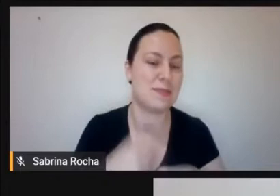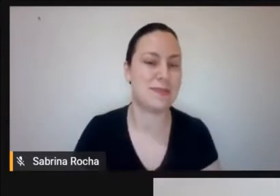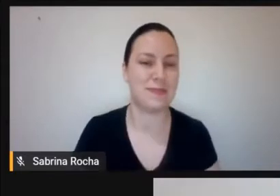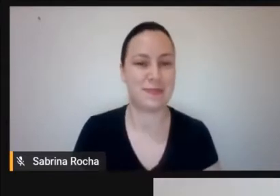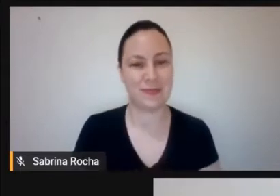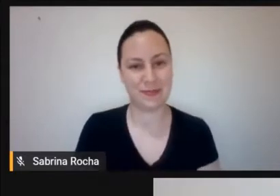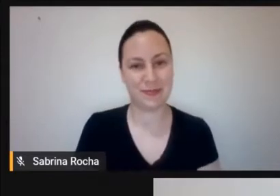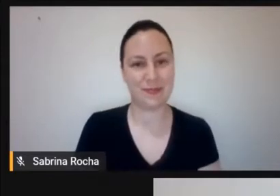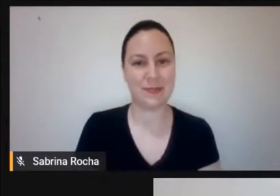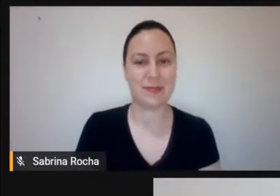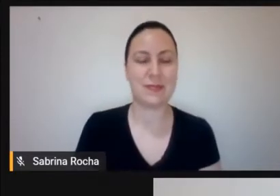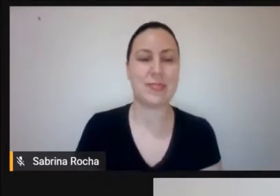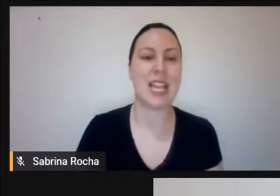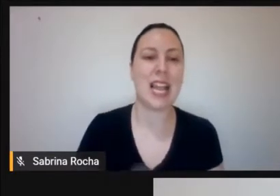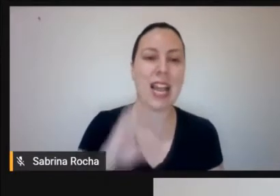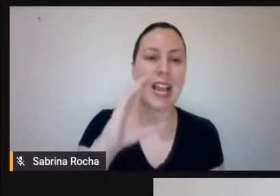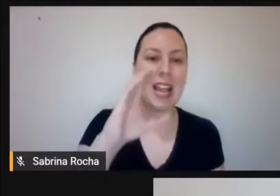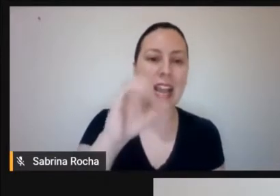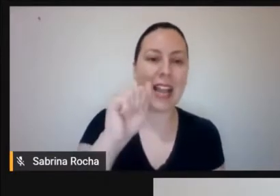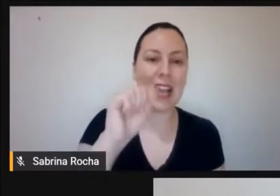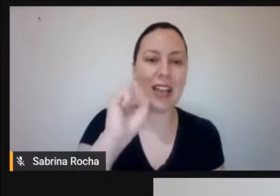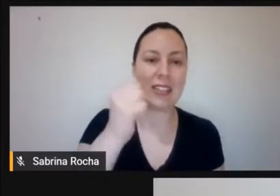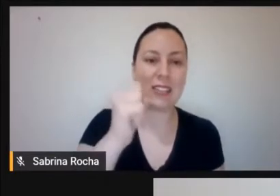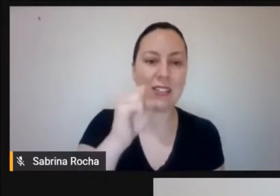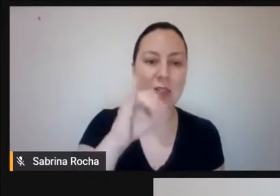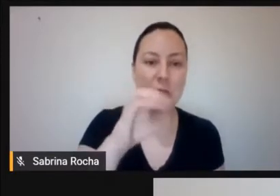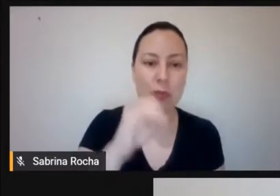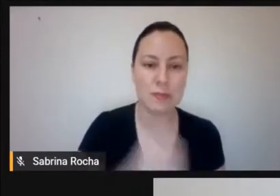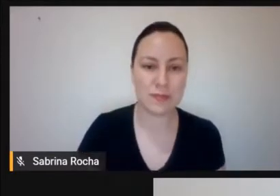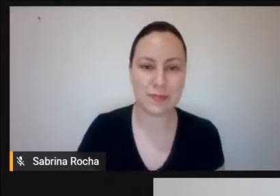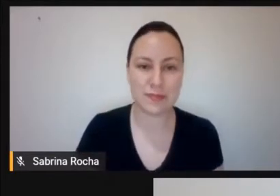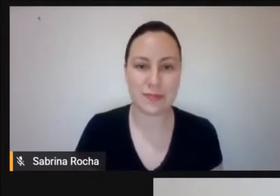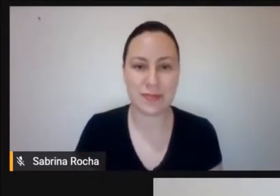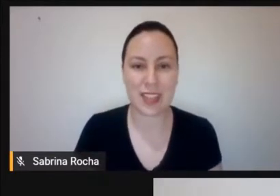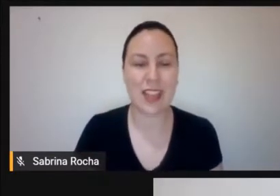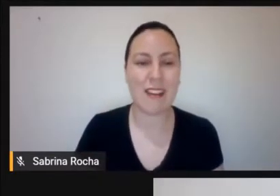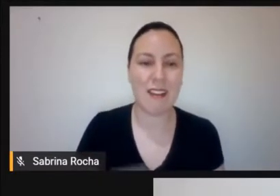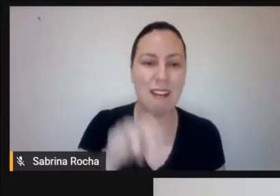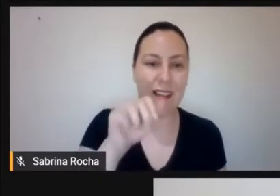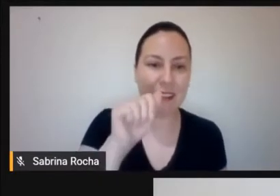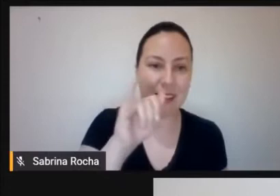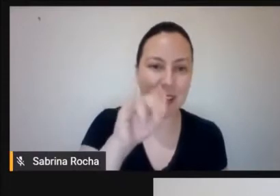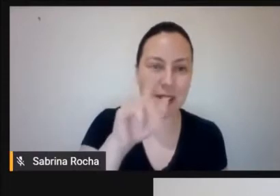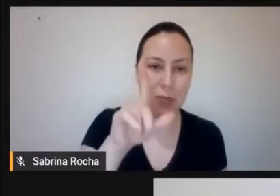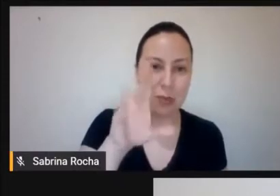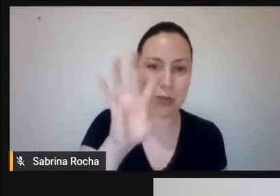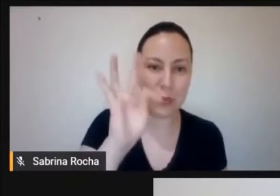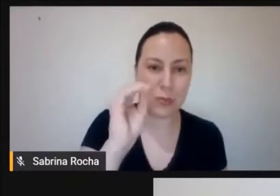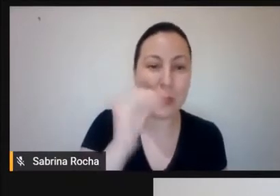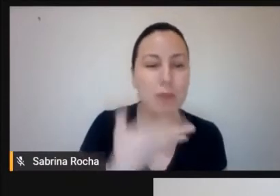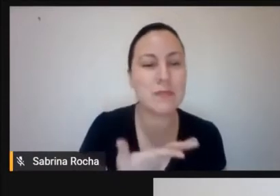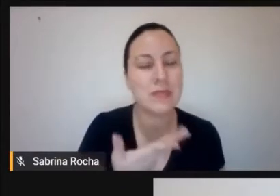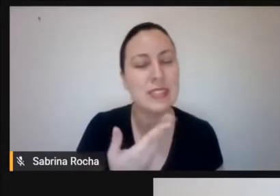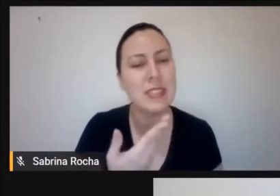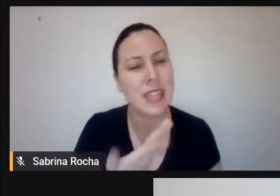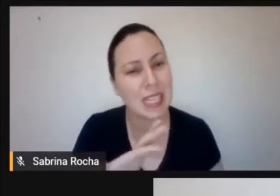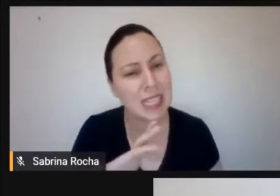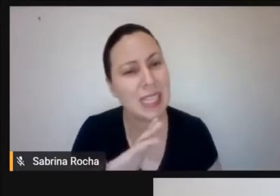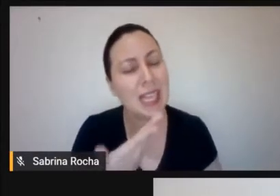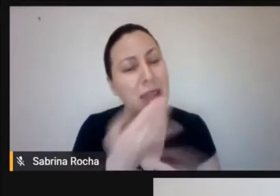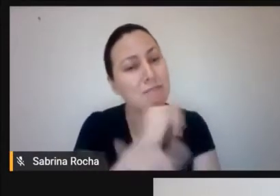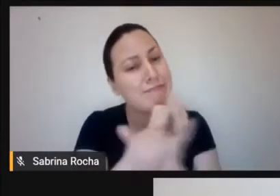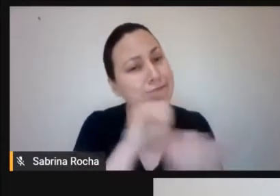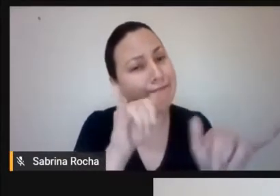pergunta do Cássio Diniz Santiago. Caro Ailton, você poderia deixar uma mensagem para as crianças, a gente falou delas, né, mas para